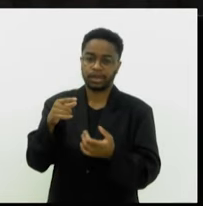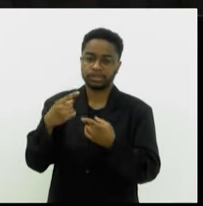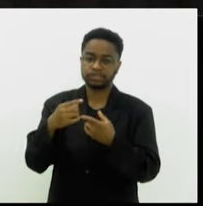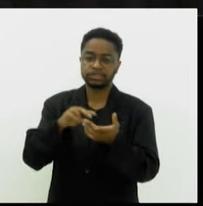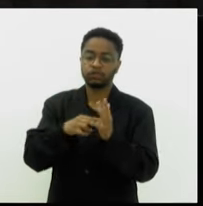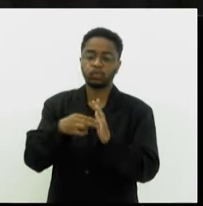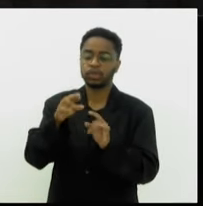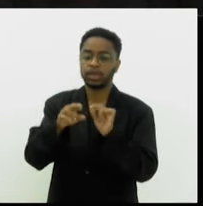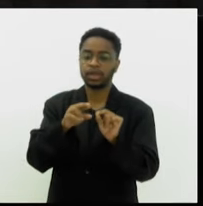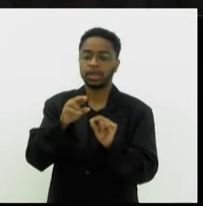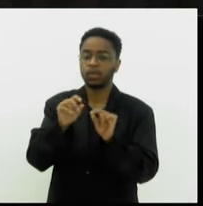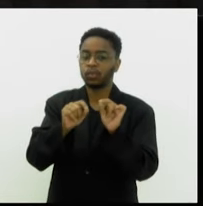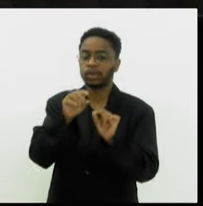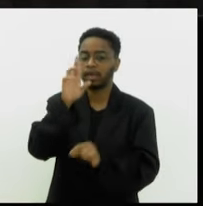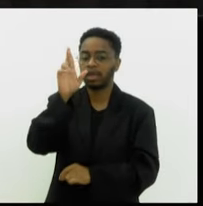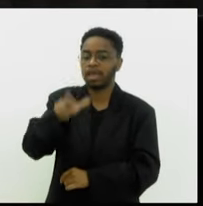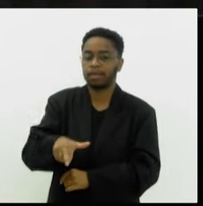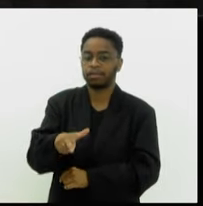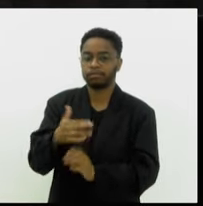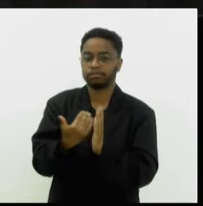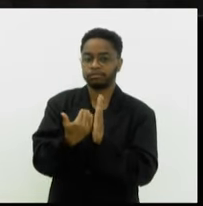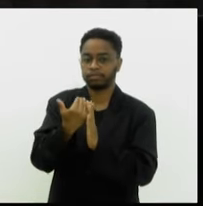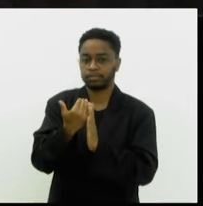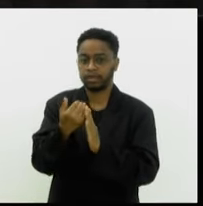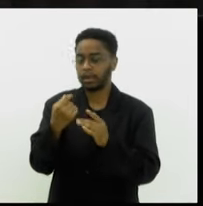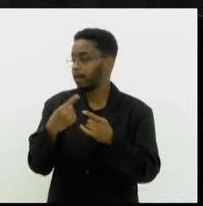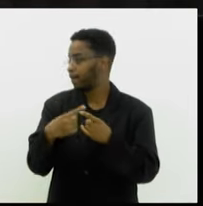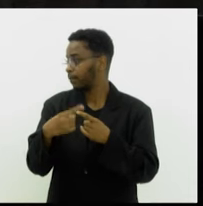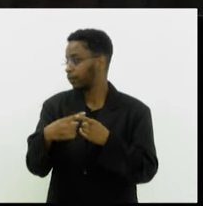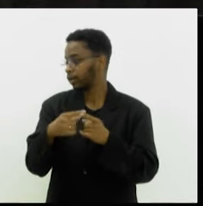rejeitar de todo jeito. O que está